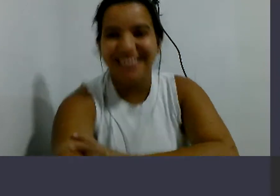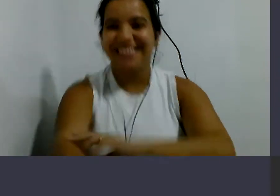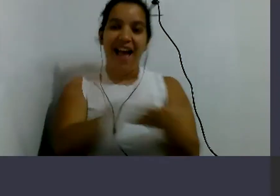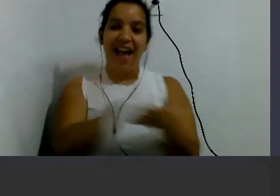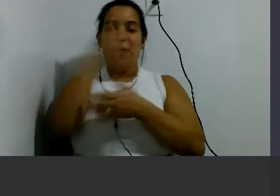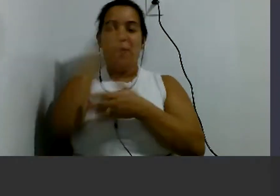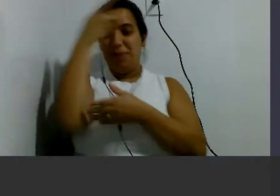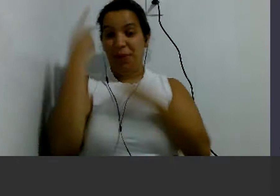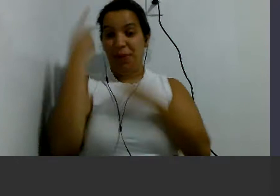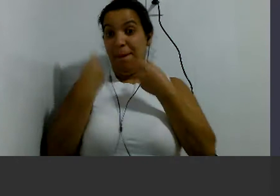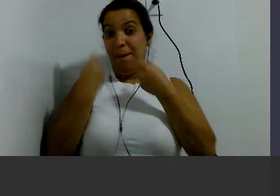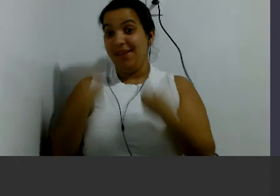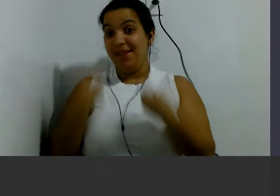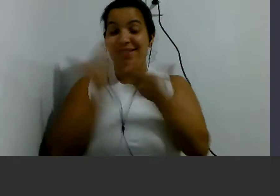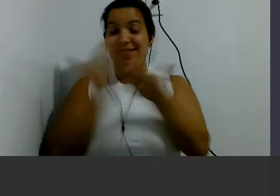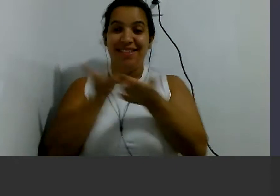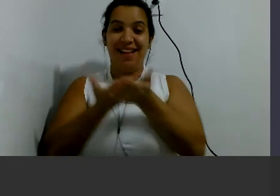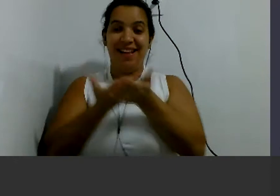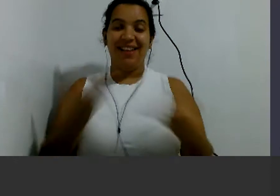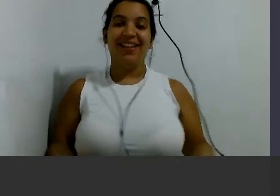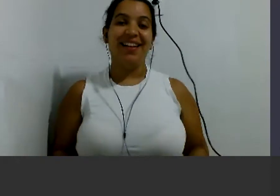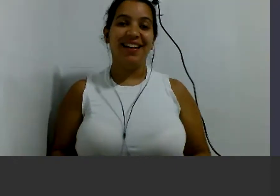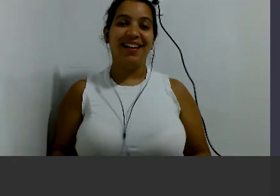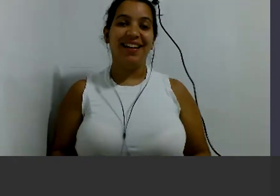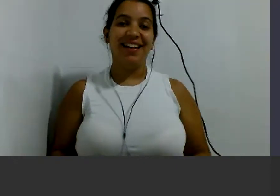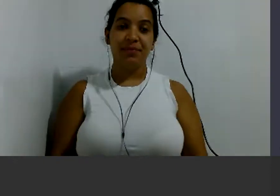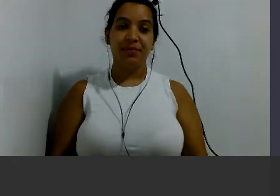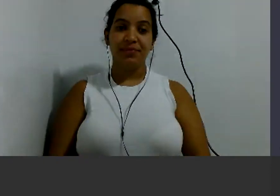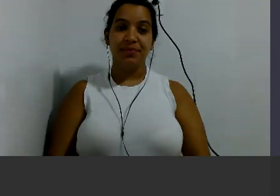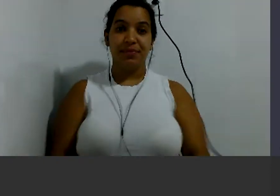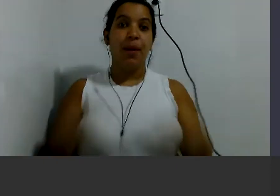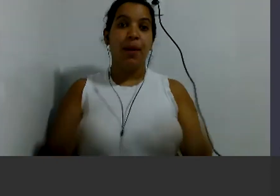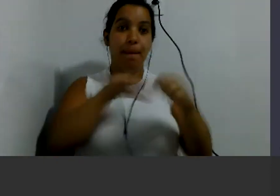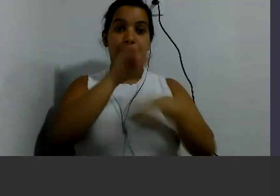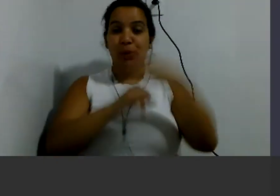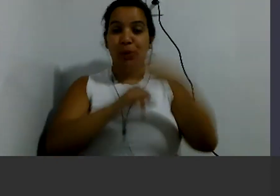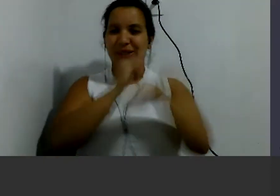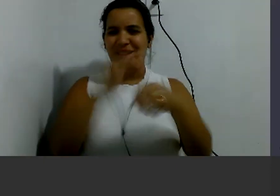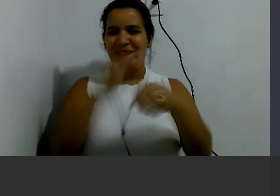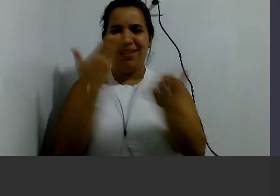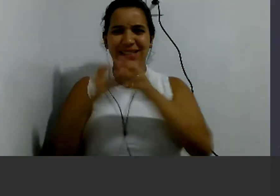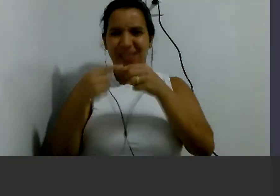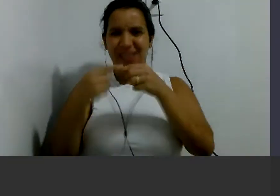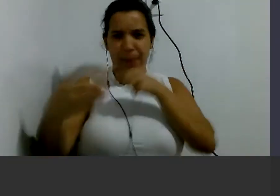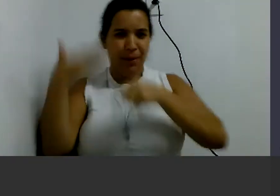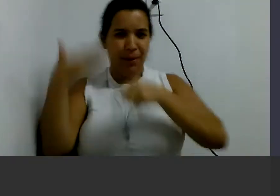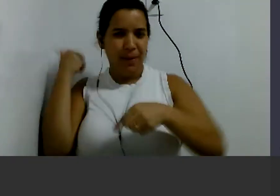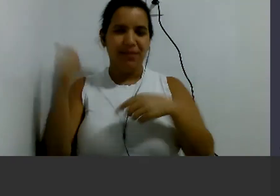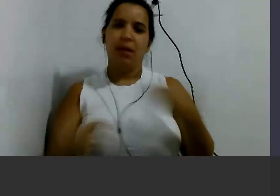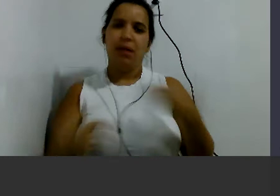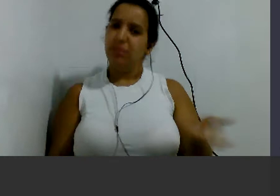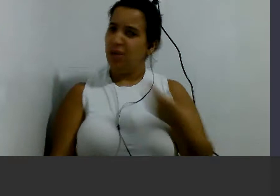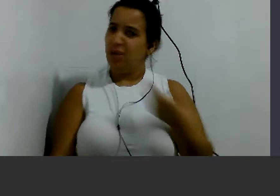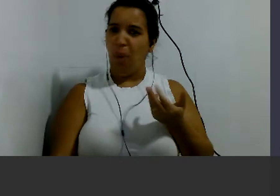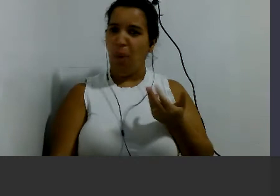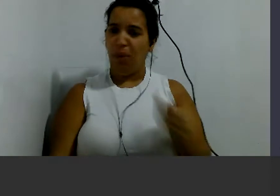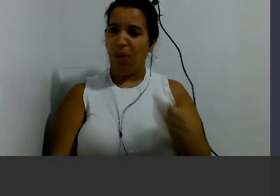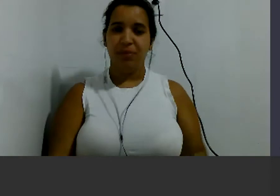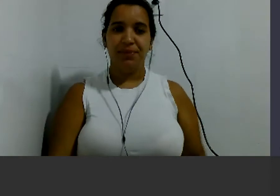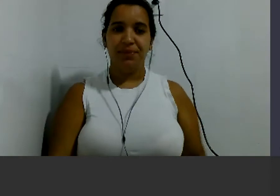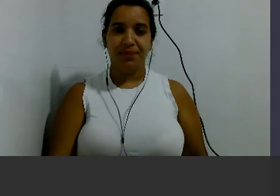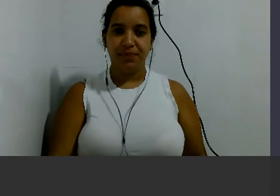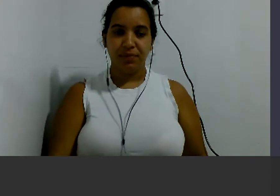Tô achando. E eu até mudei de internet a aula passada. Eu peguei um outro modem, deu o mesmo problema. Peguei outra